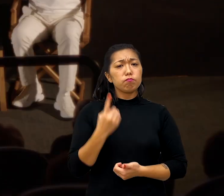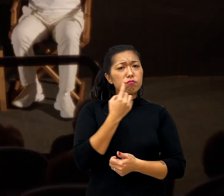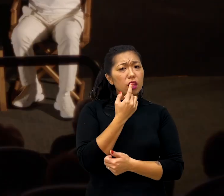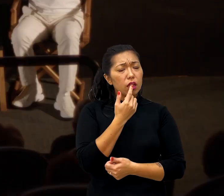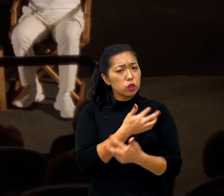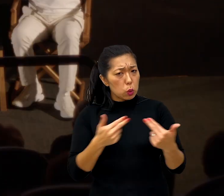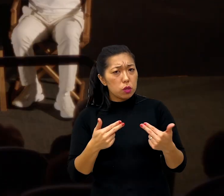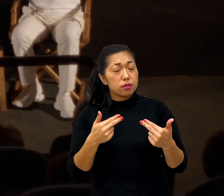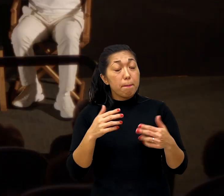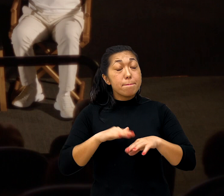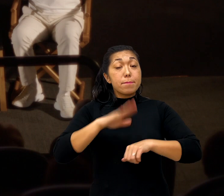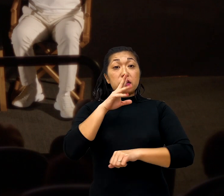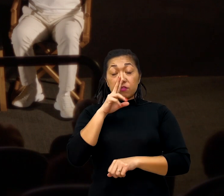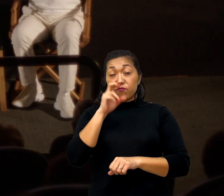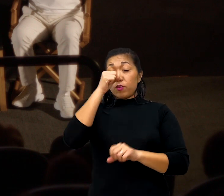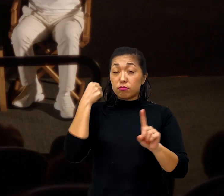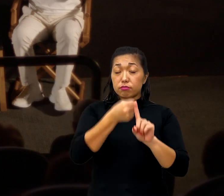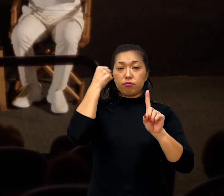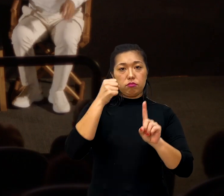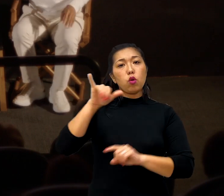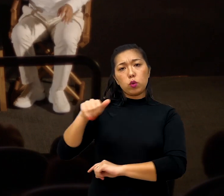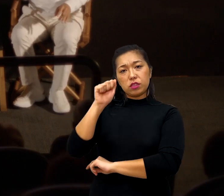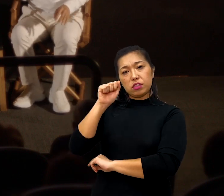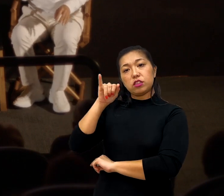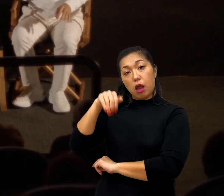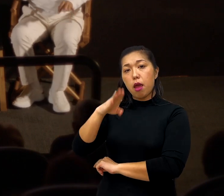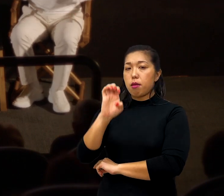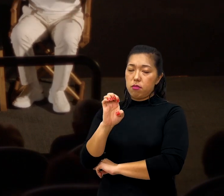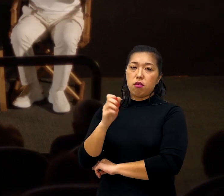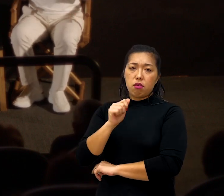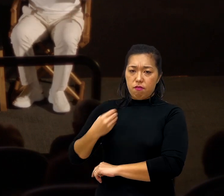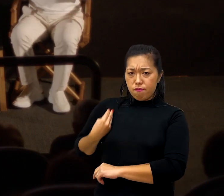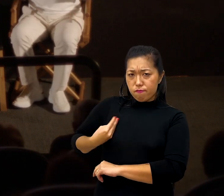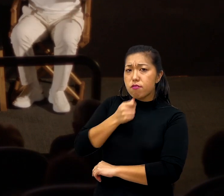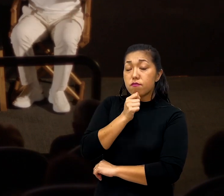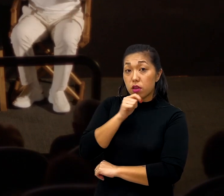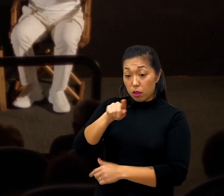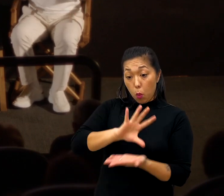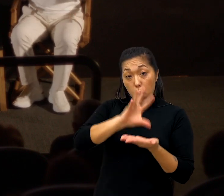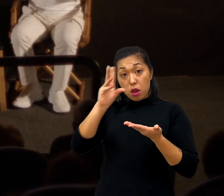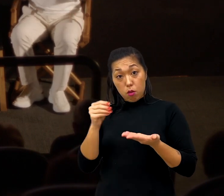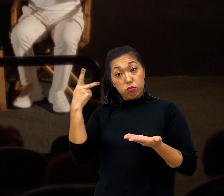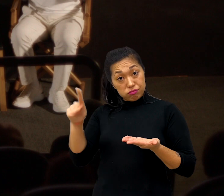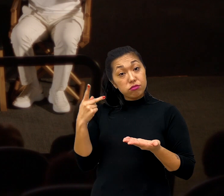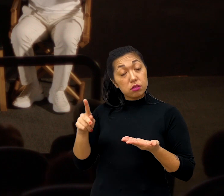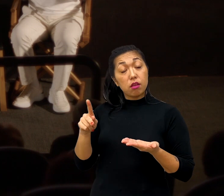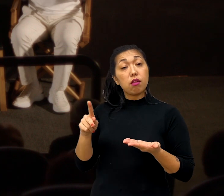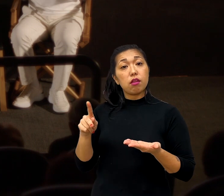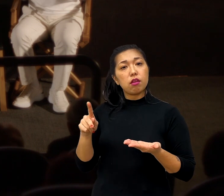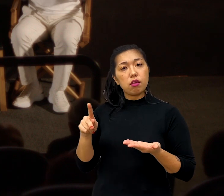no que ele fala, o senhor Jaime está vivo, agora está com 80 anos, o quilombo dele é o quilombo